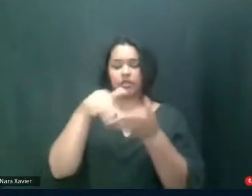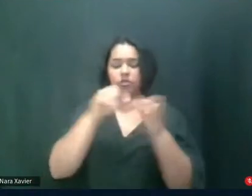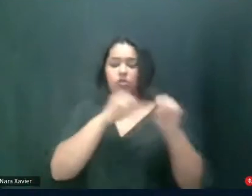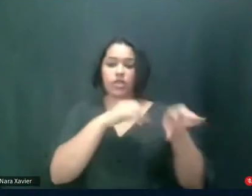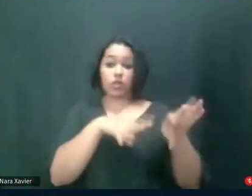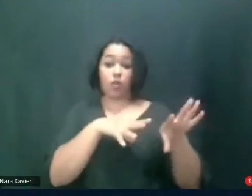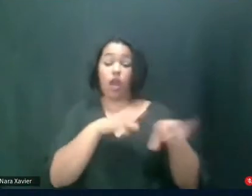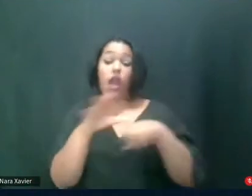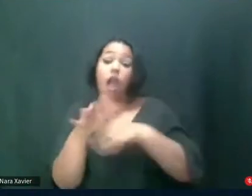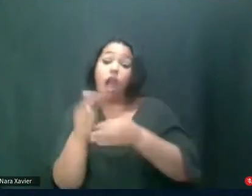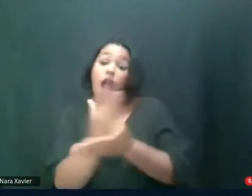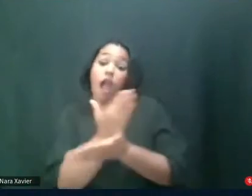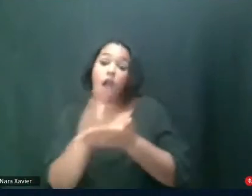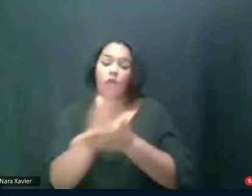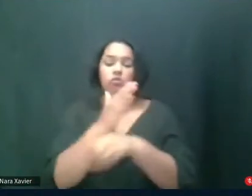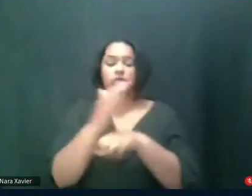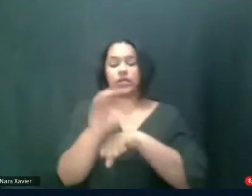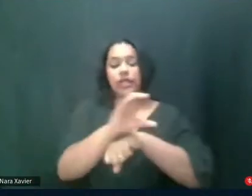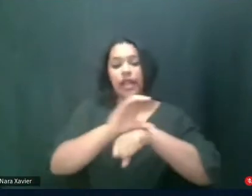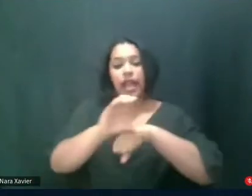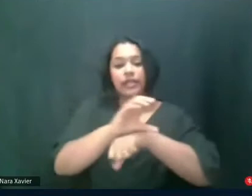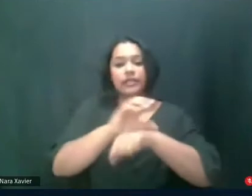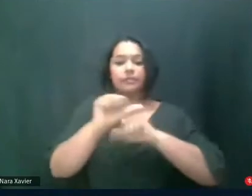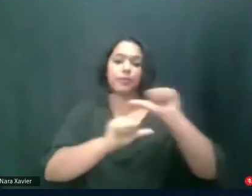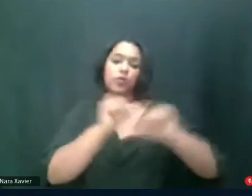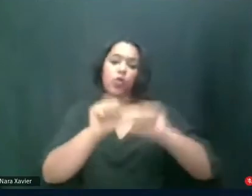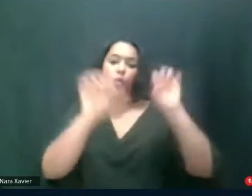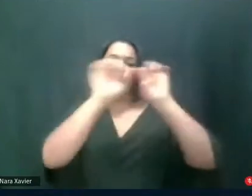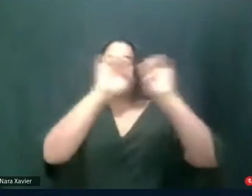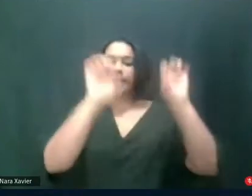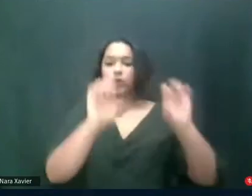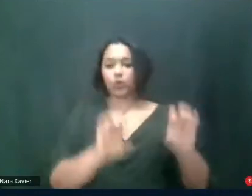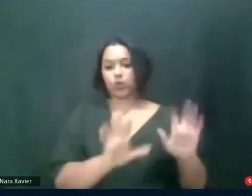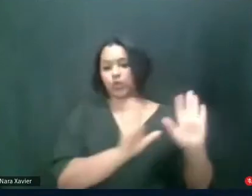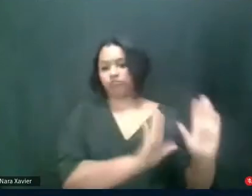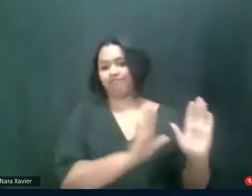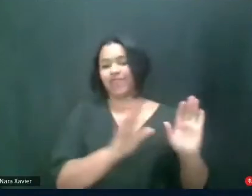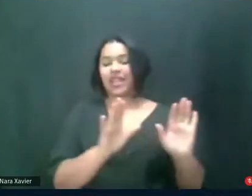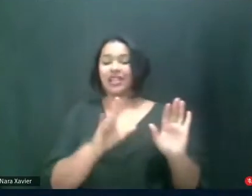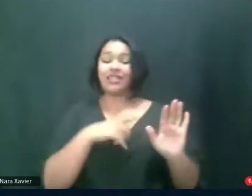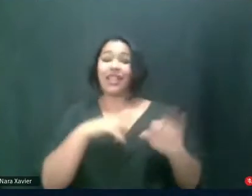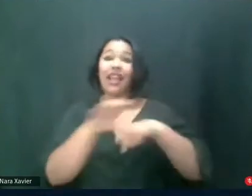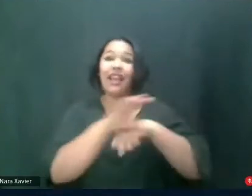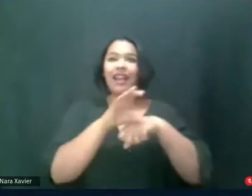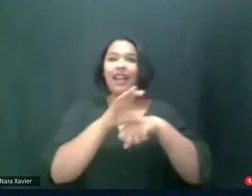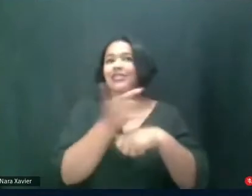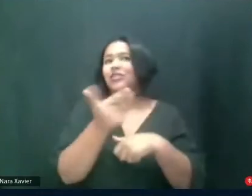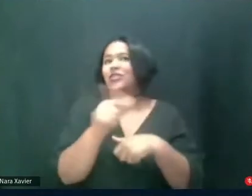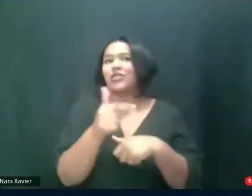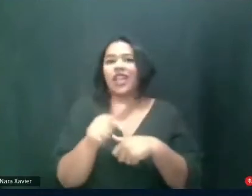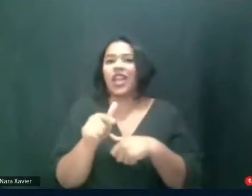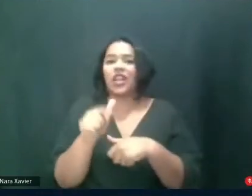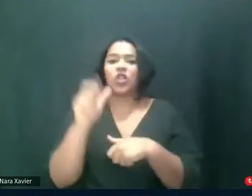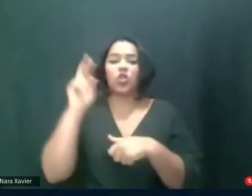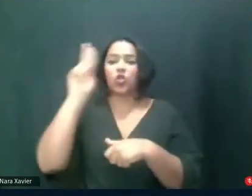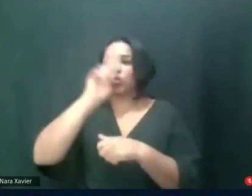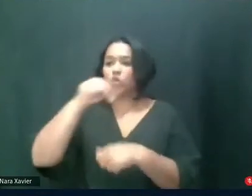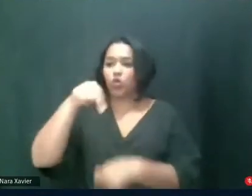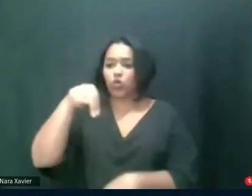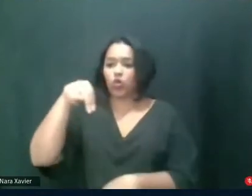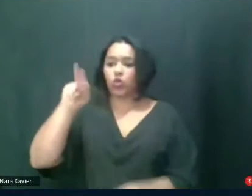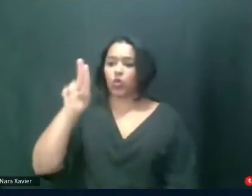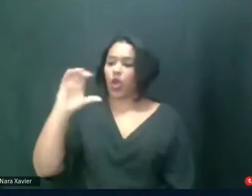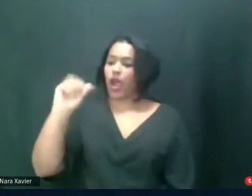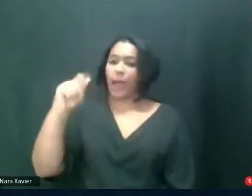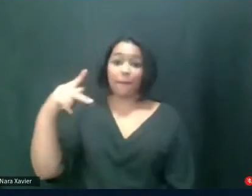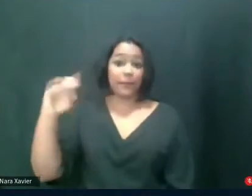se modificaram essa estrutura, né? Então, tem CAIS que nem tem todos esses núcleos, tem CAIS que só tem o NUCAP,